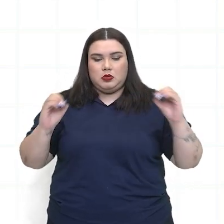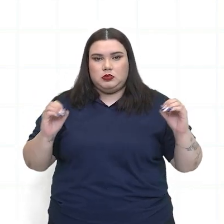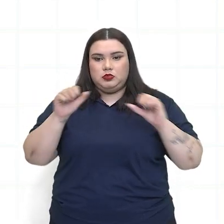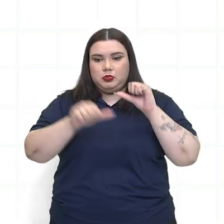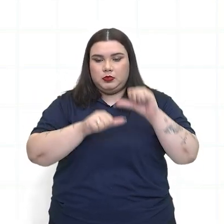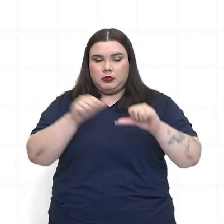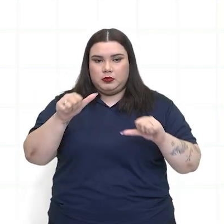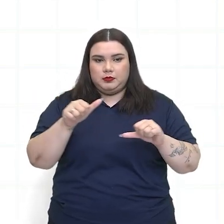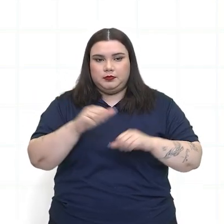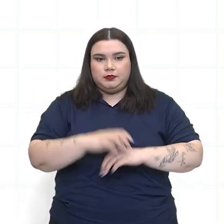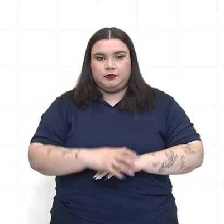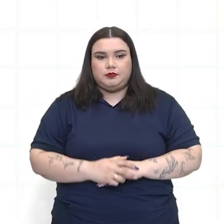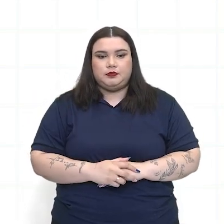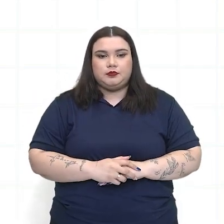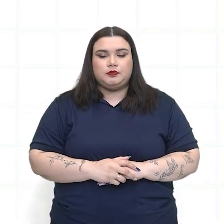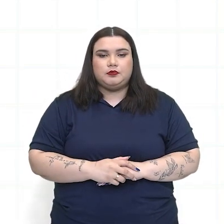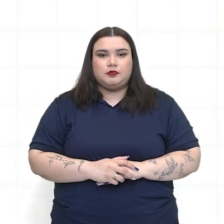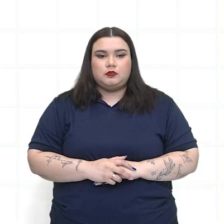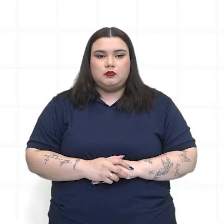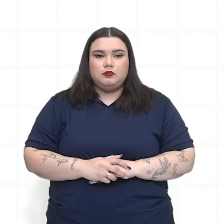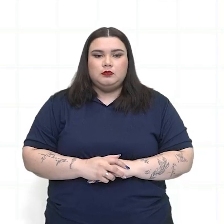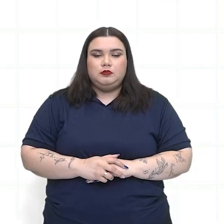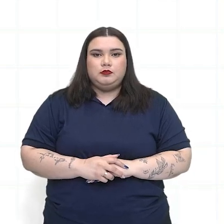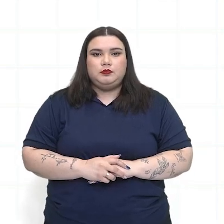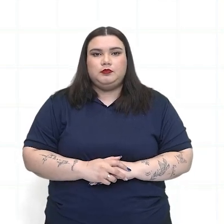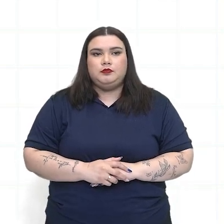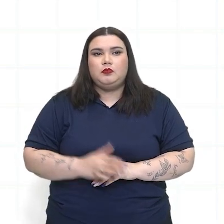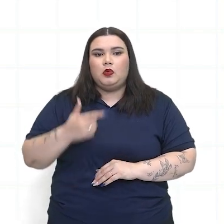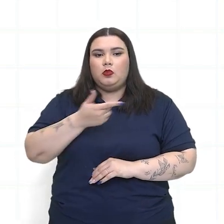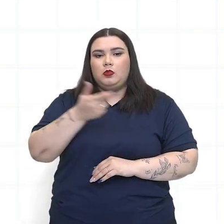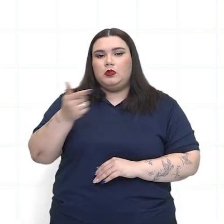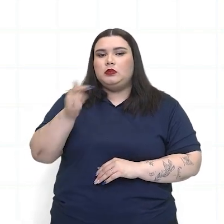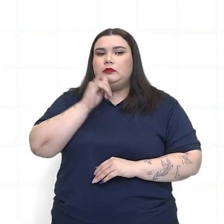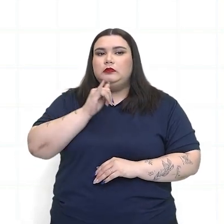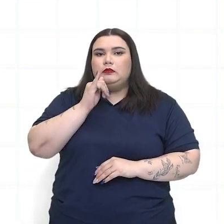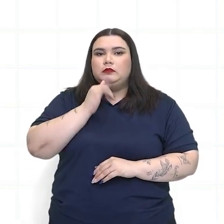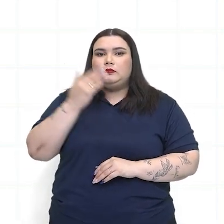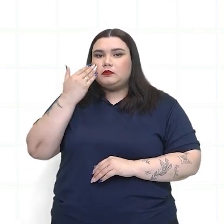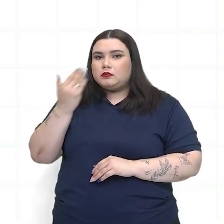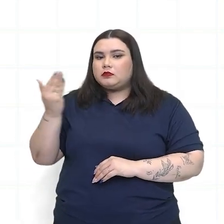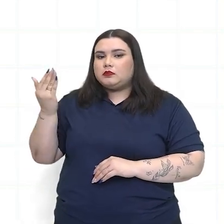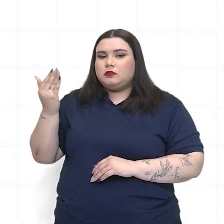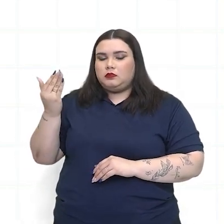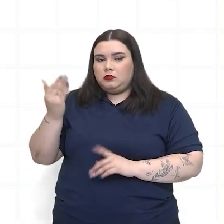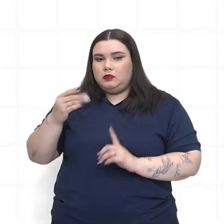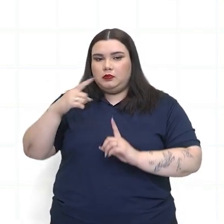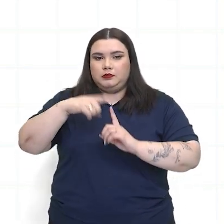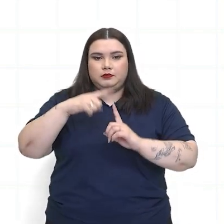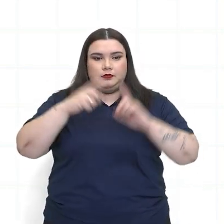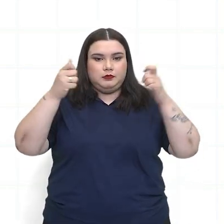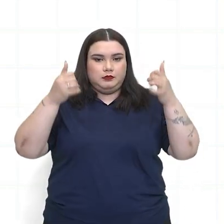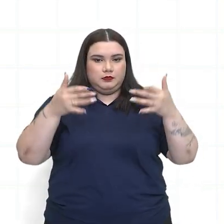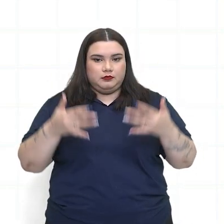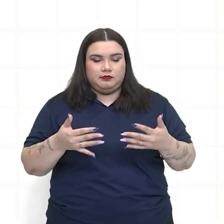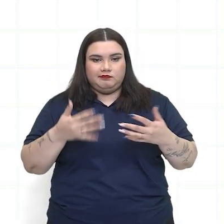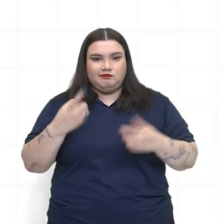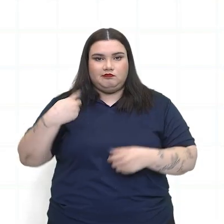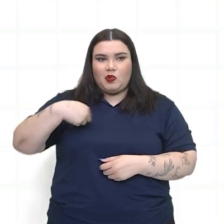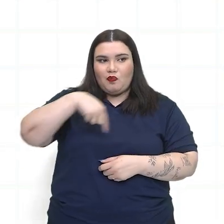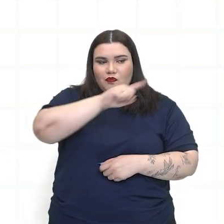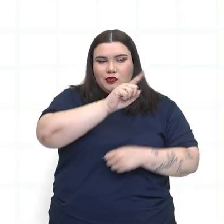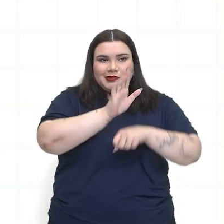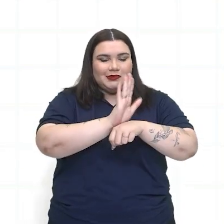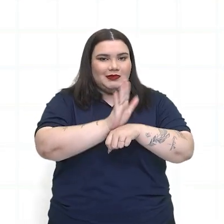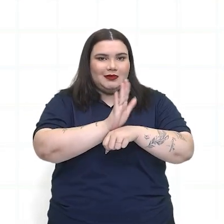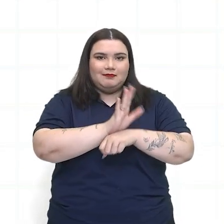alternativas. Vamos para o próximo exemplo para ver um exemplo com orações coordenadas explicativas. Não fomos